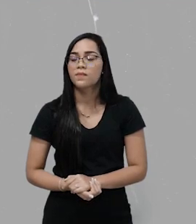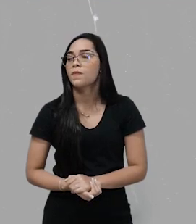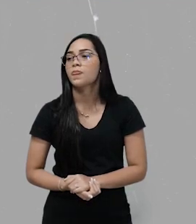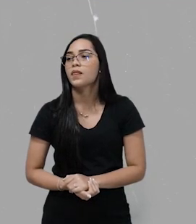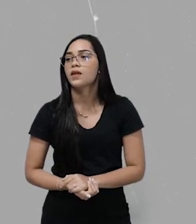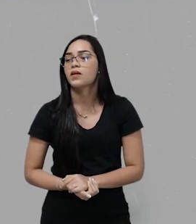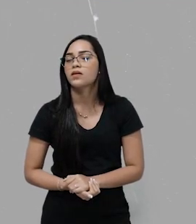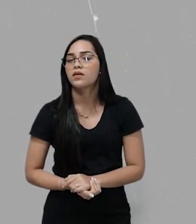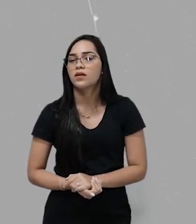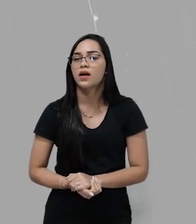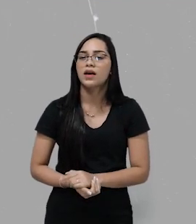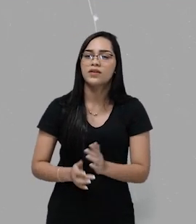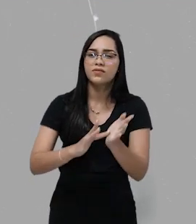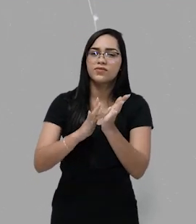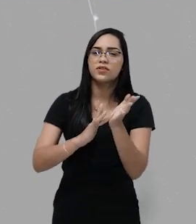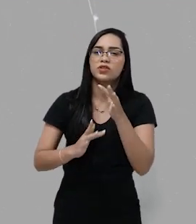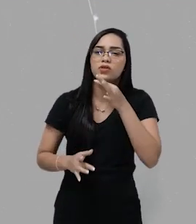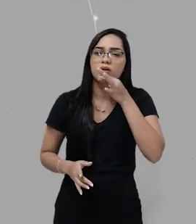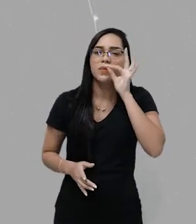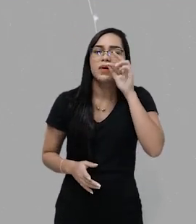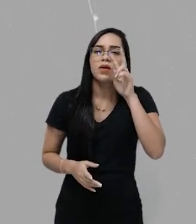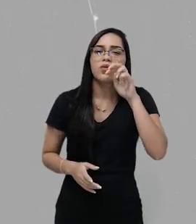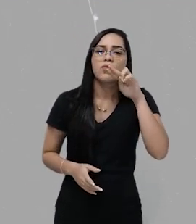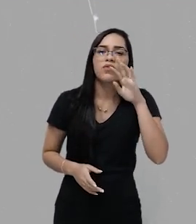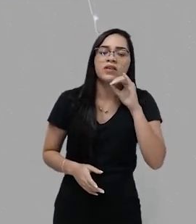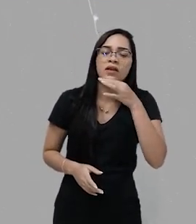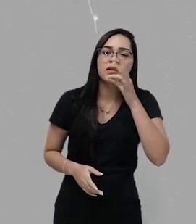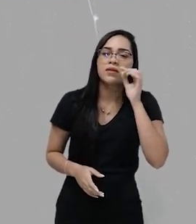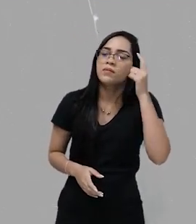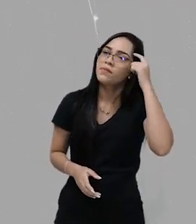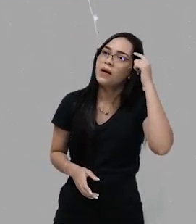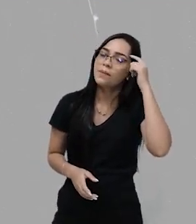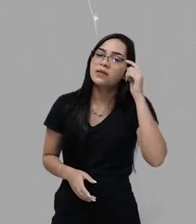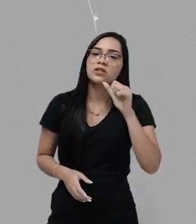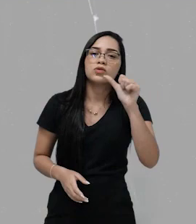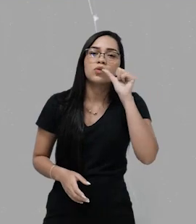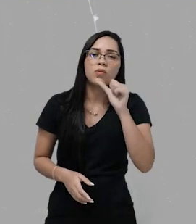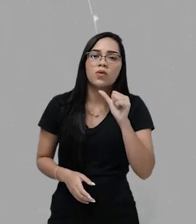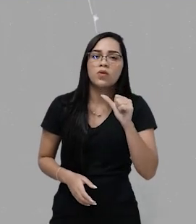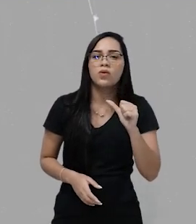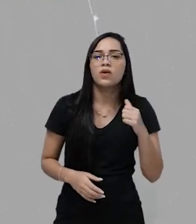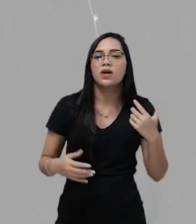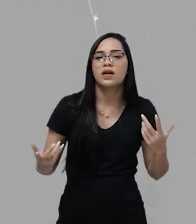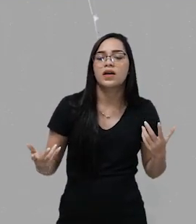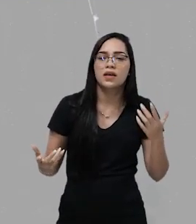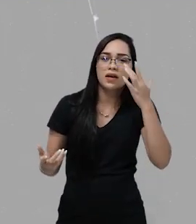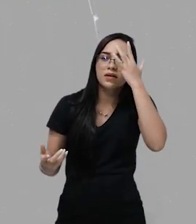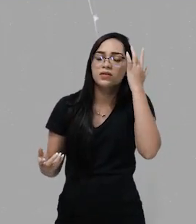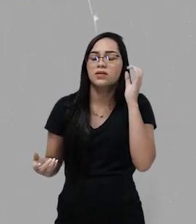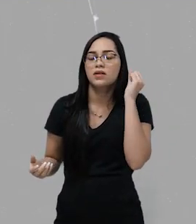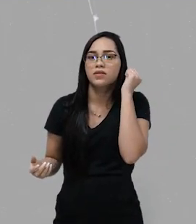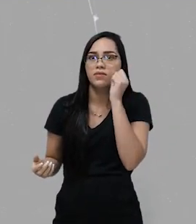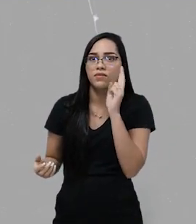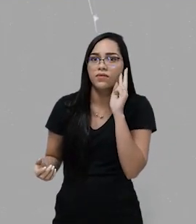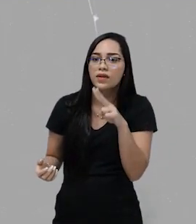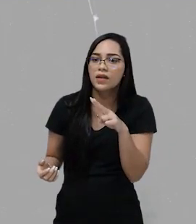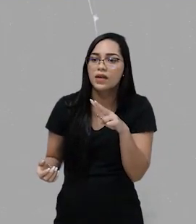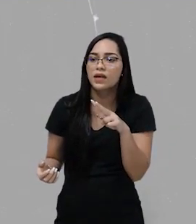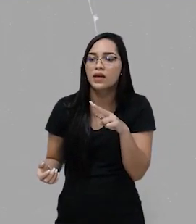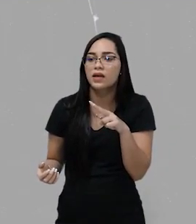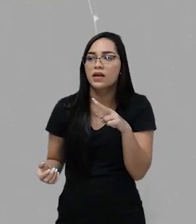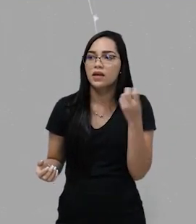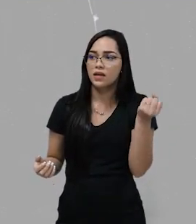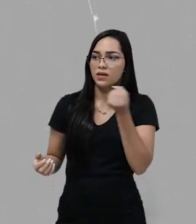ele finge tomar o veneno, e aí ela pensa que ele tomou o veneno, e aí o cara acorda e vê que a mulher